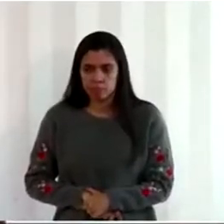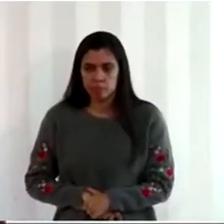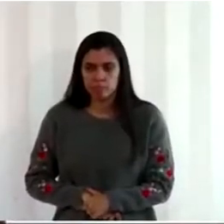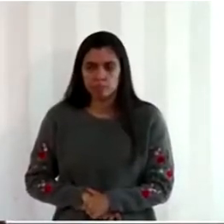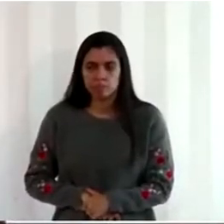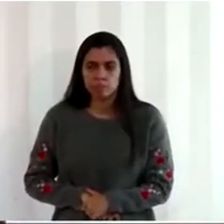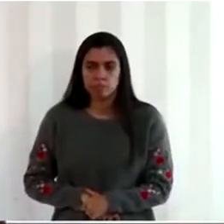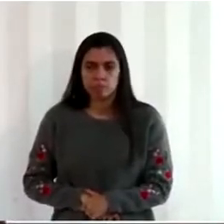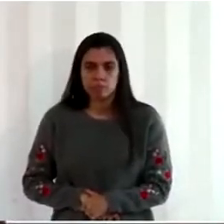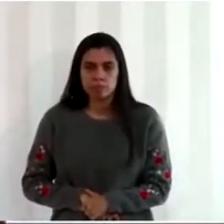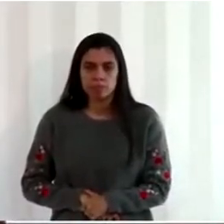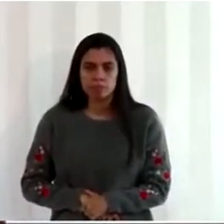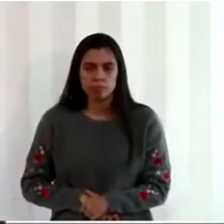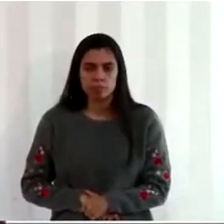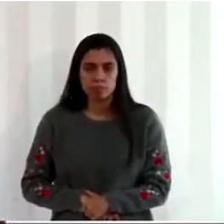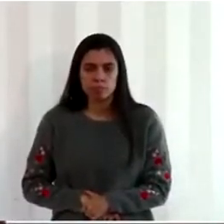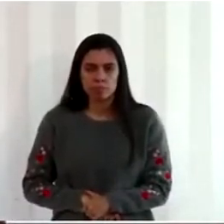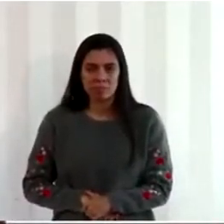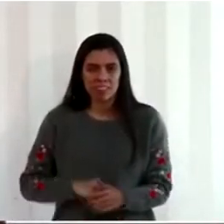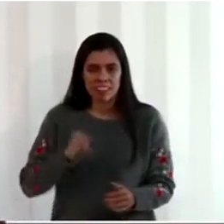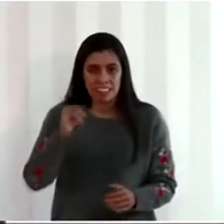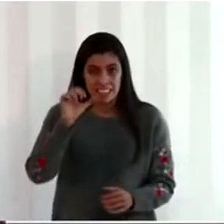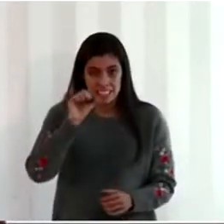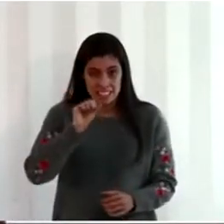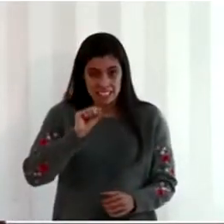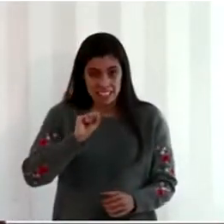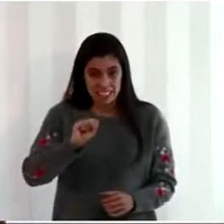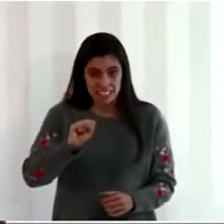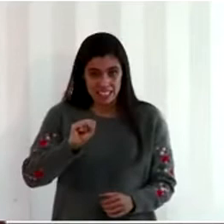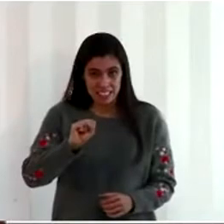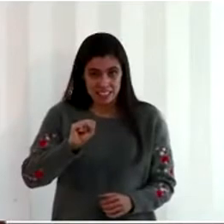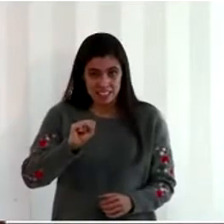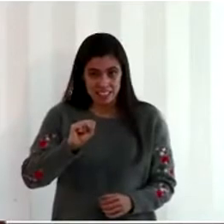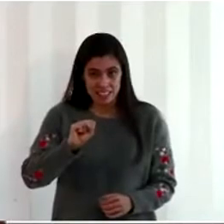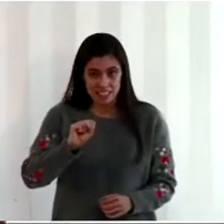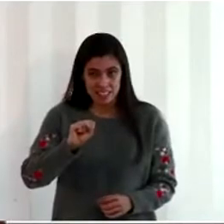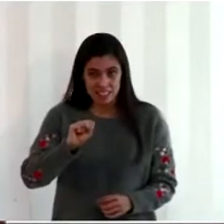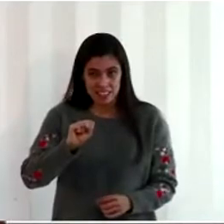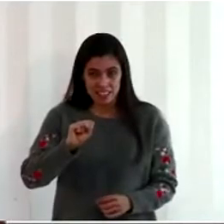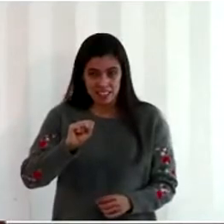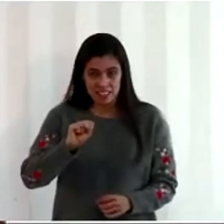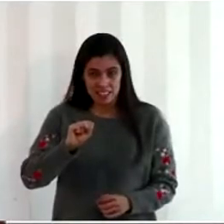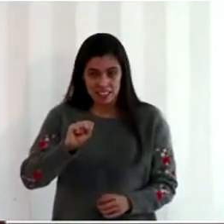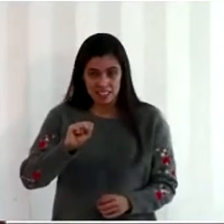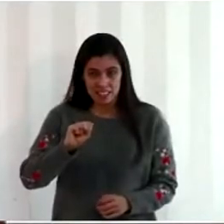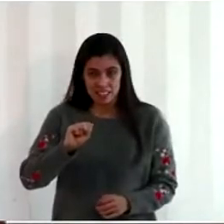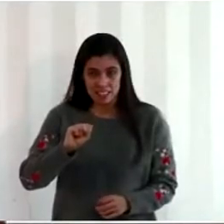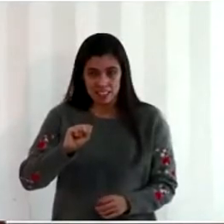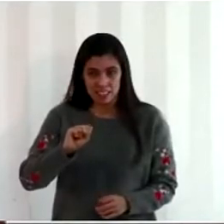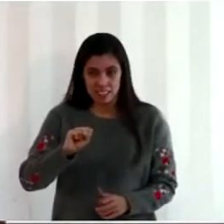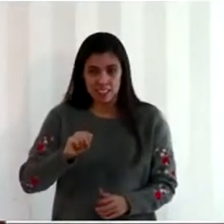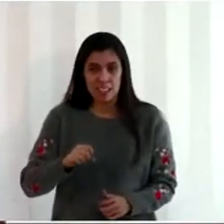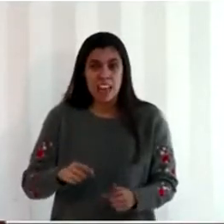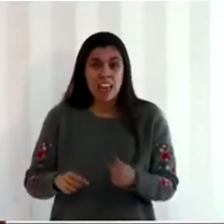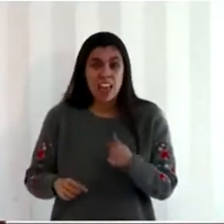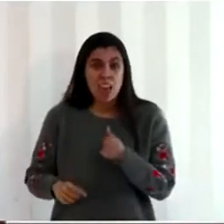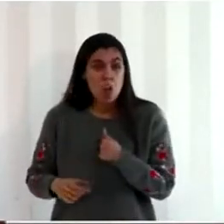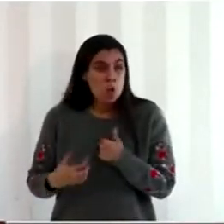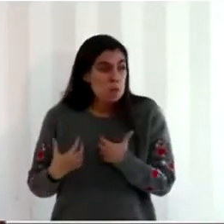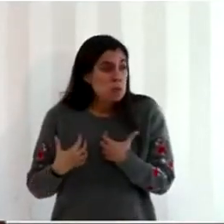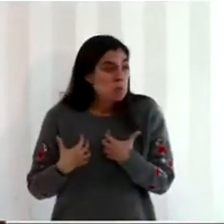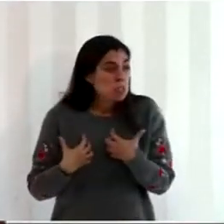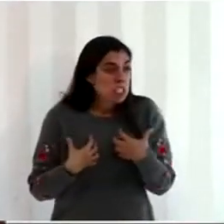noite, em Isaías capítulo 1. É um texto muito forte. O Senhor é quem está dizendo: eu não suporto mais